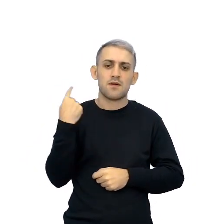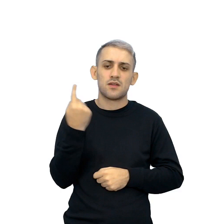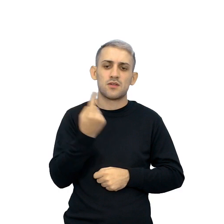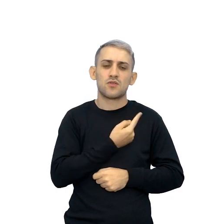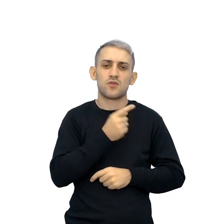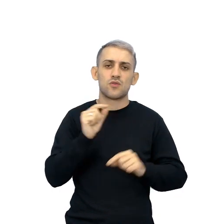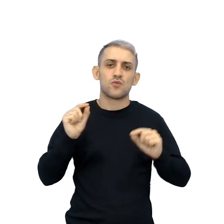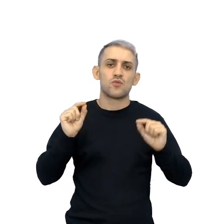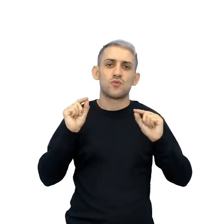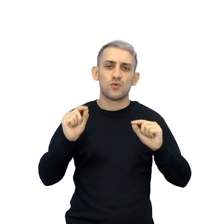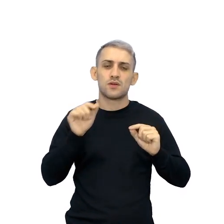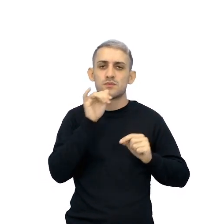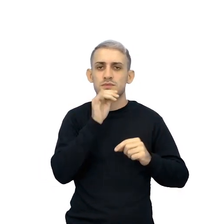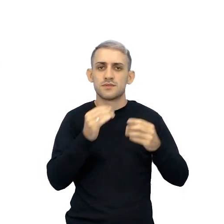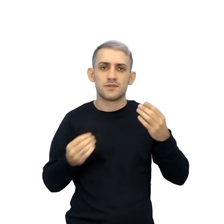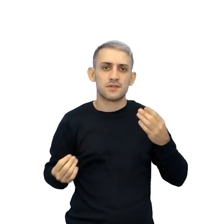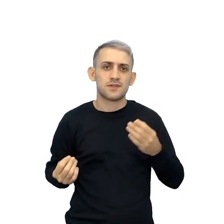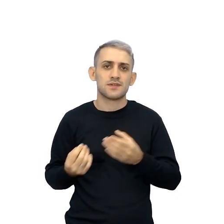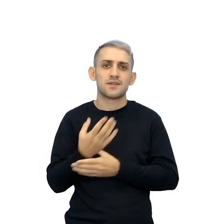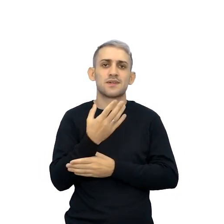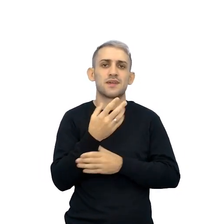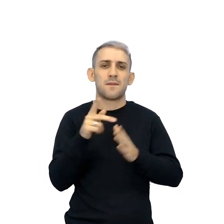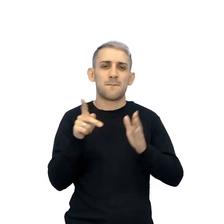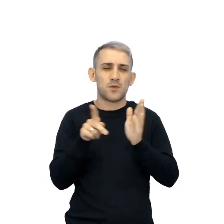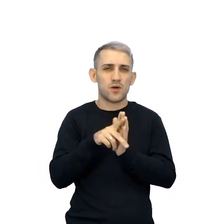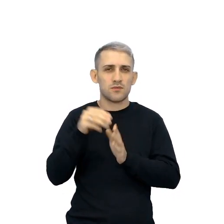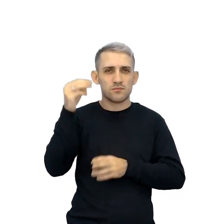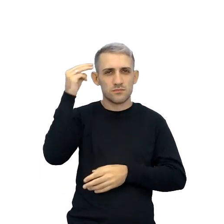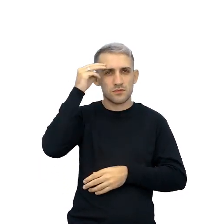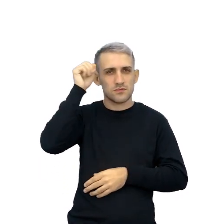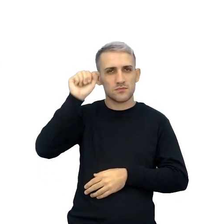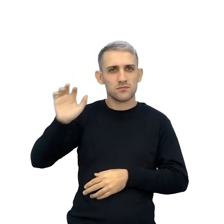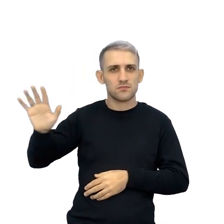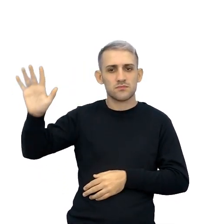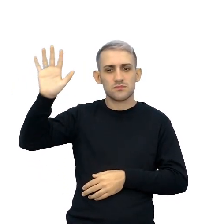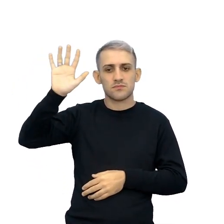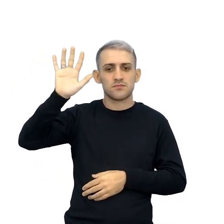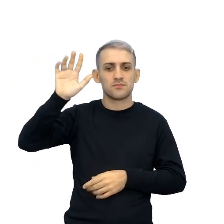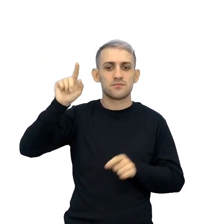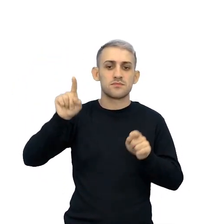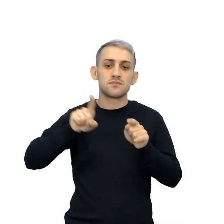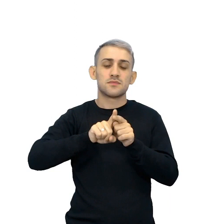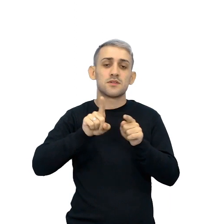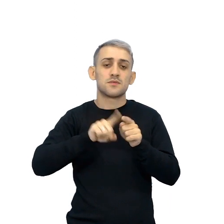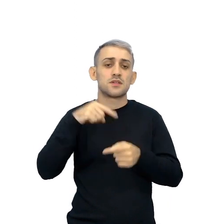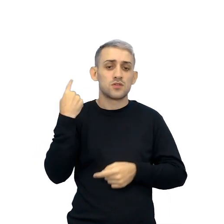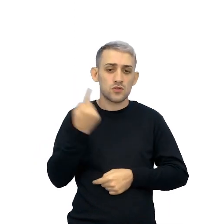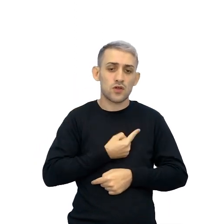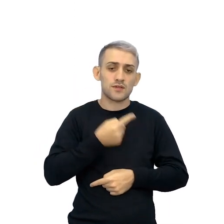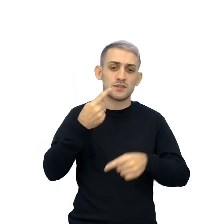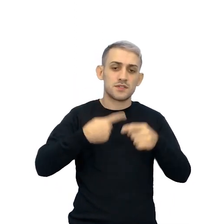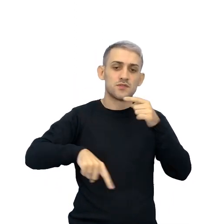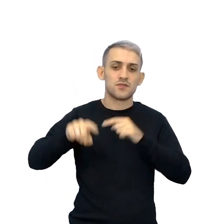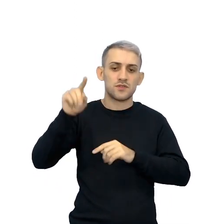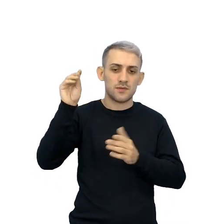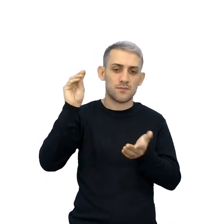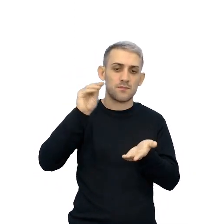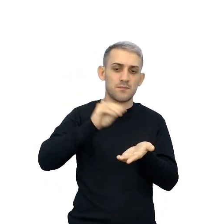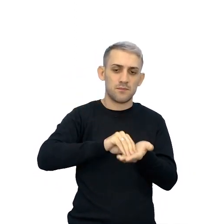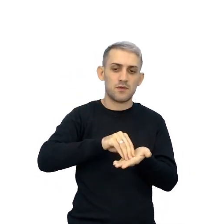possa criar imagens mentais, né, e desenvolver a atividade,